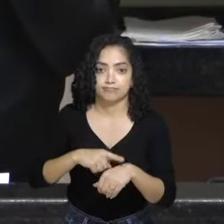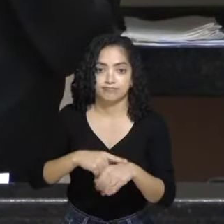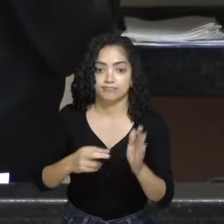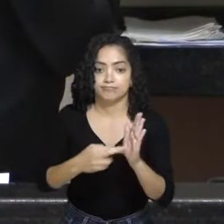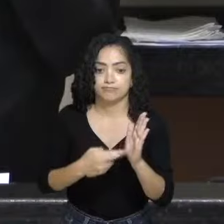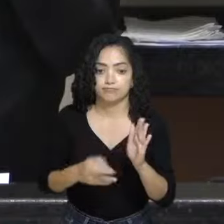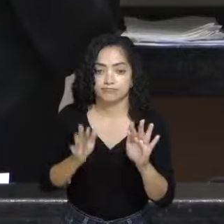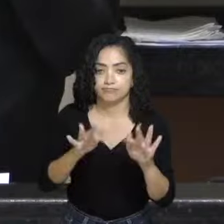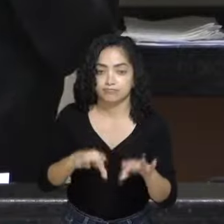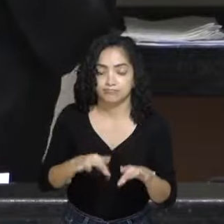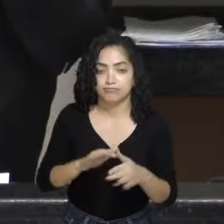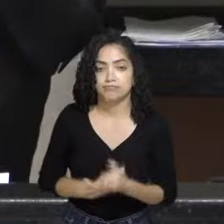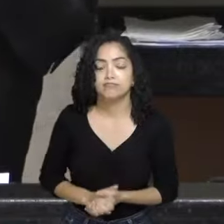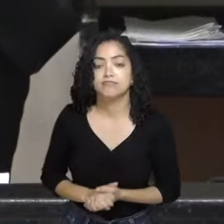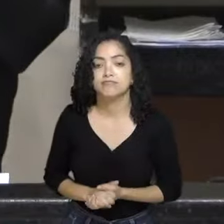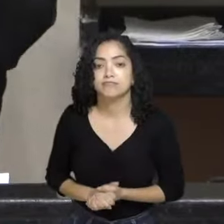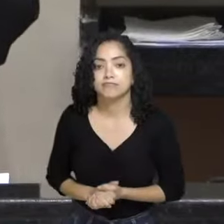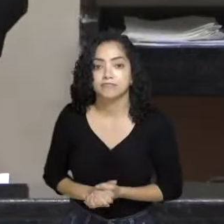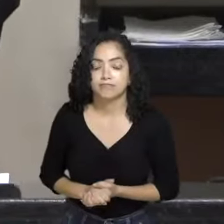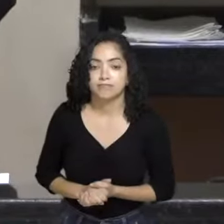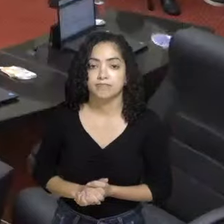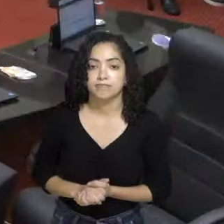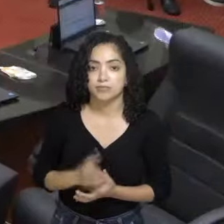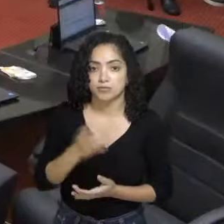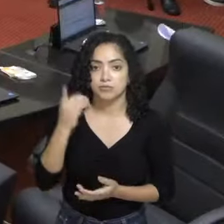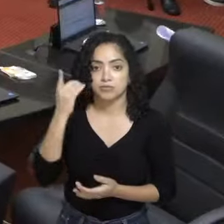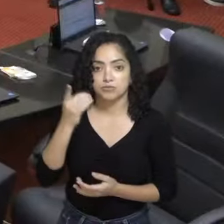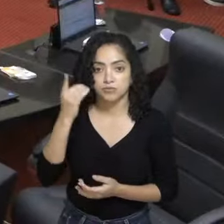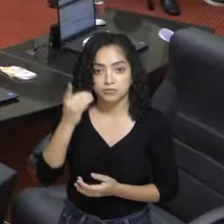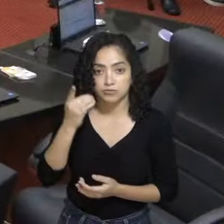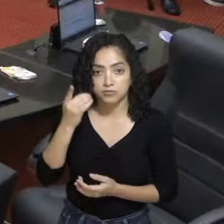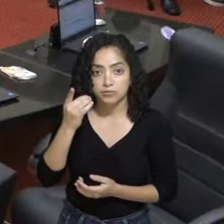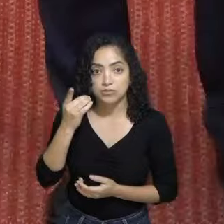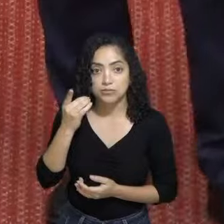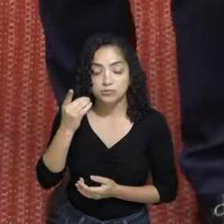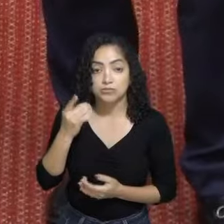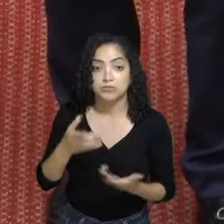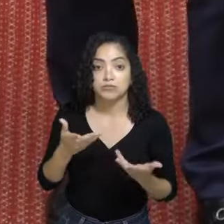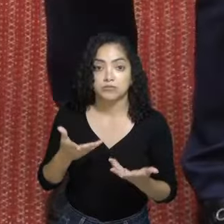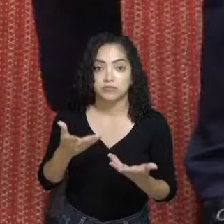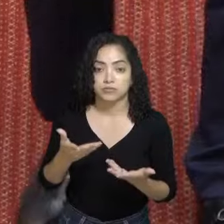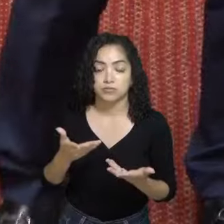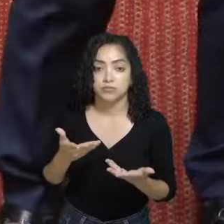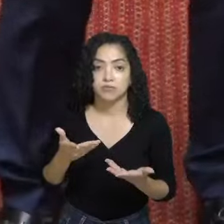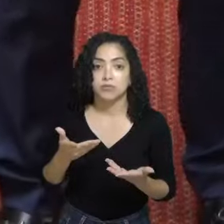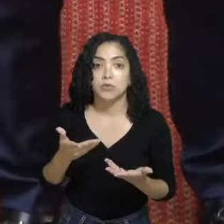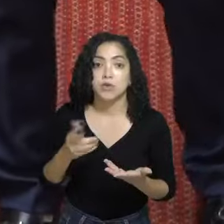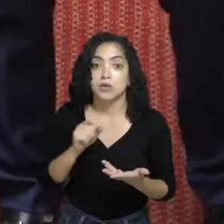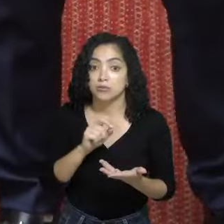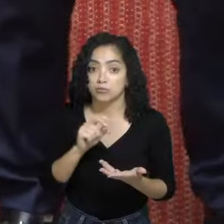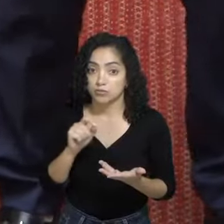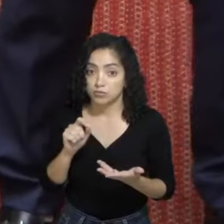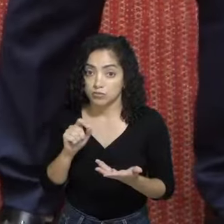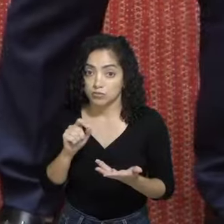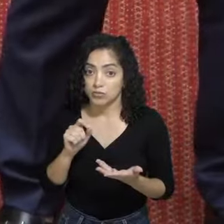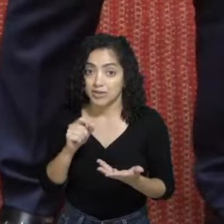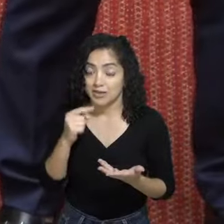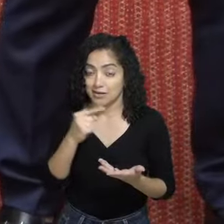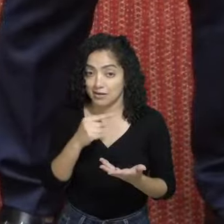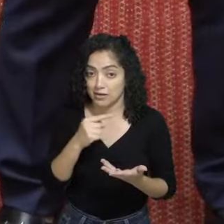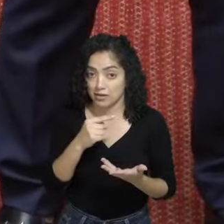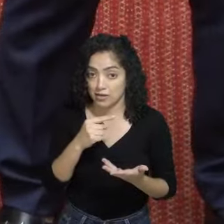finais. Pela ordem, deputado Marcos Vieira. Senhor presidente, reitero o requerimento que fiz a Vossa Excelência, no sentido de,